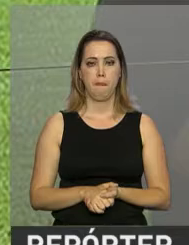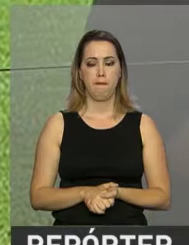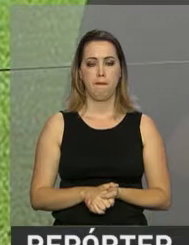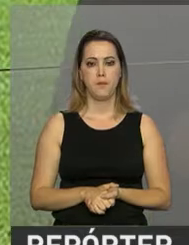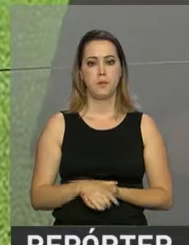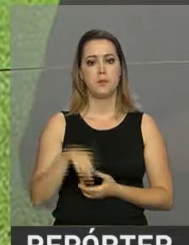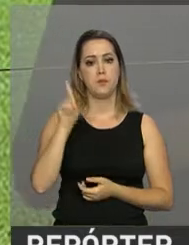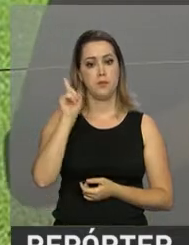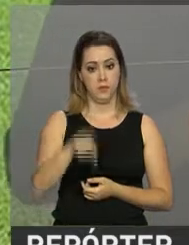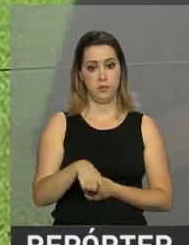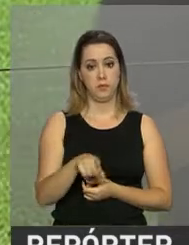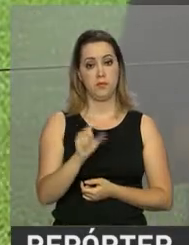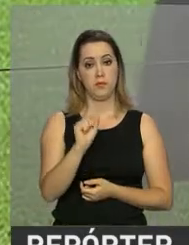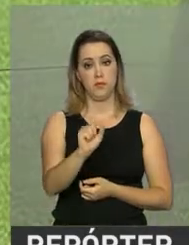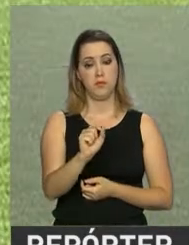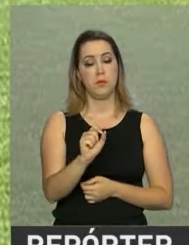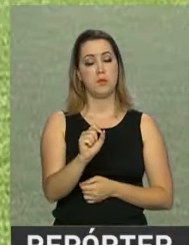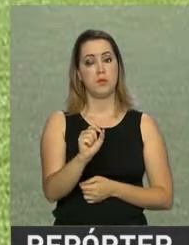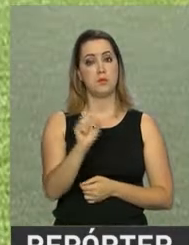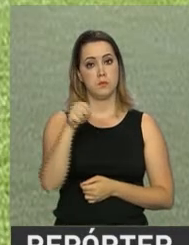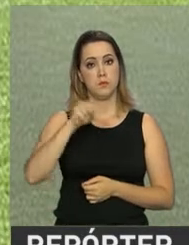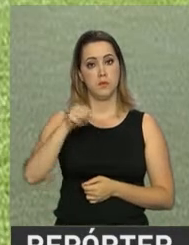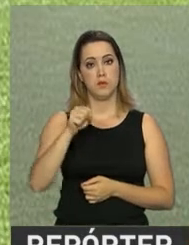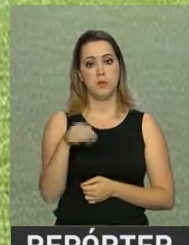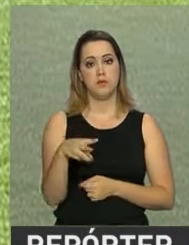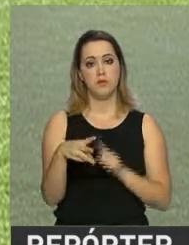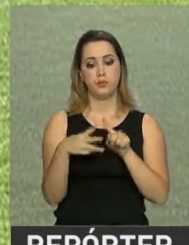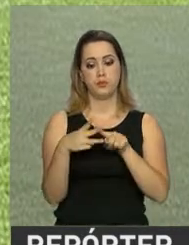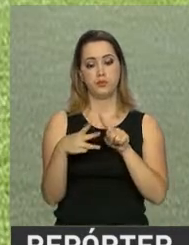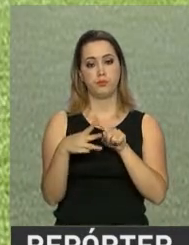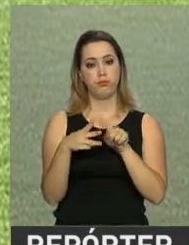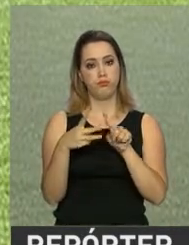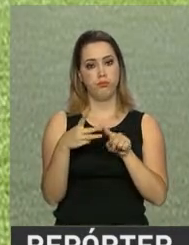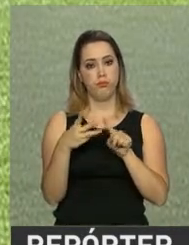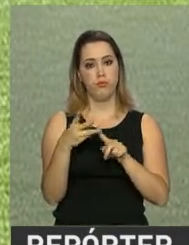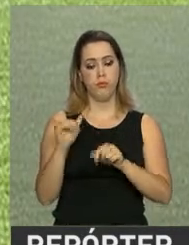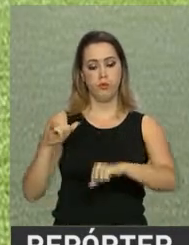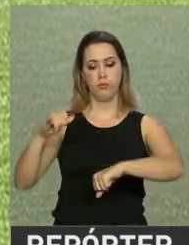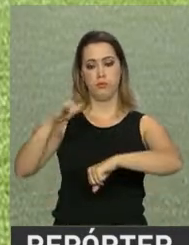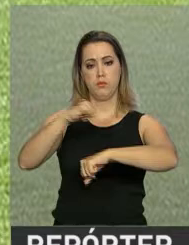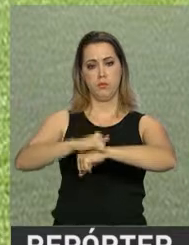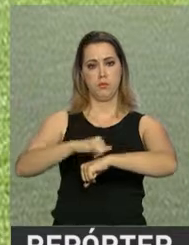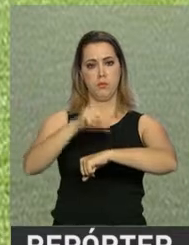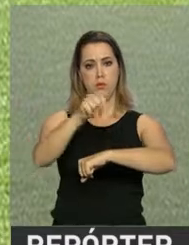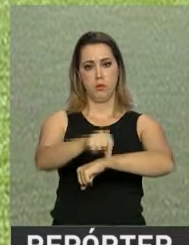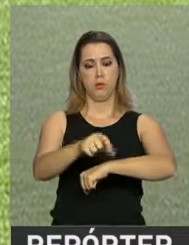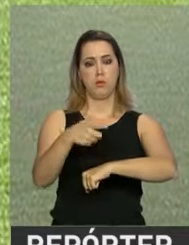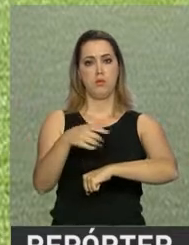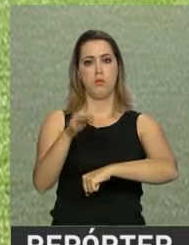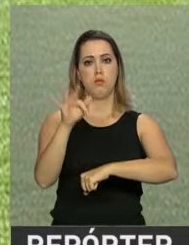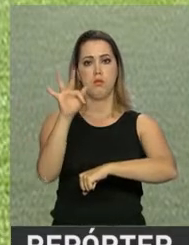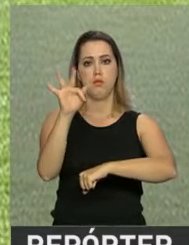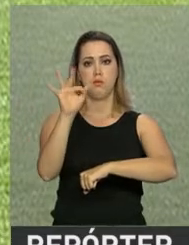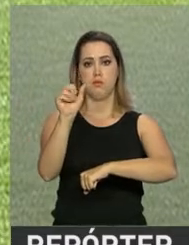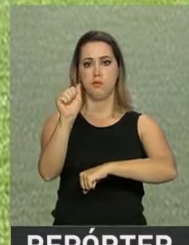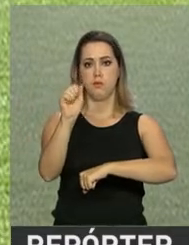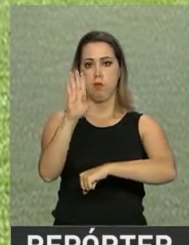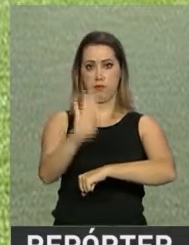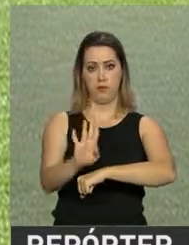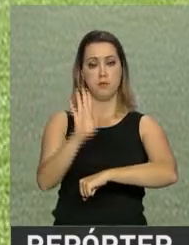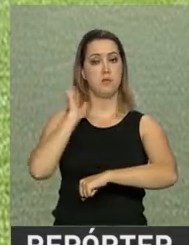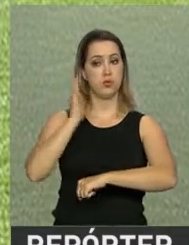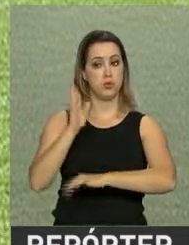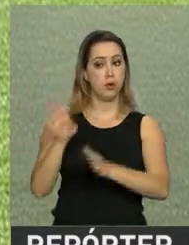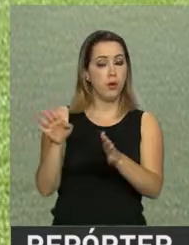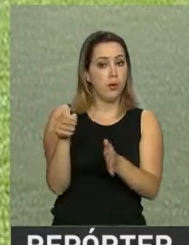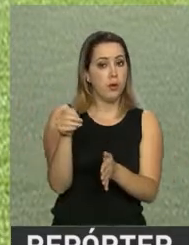É isso mesmo, José Luiz. Três aeronaves C-130 Hércules da Força Aérea Brasileira já estão